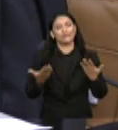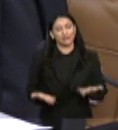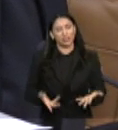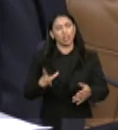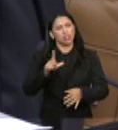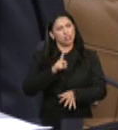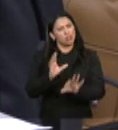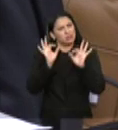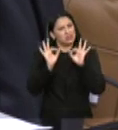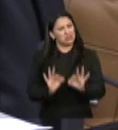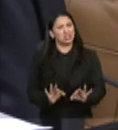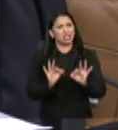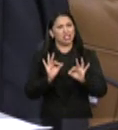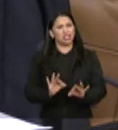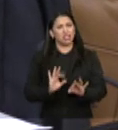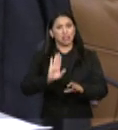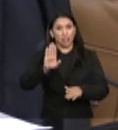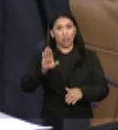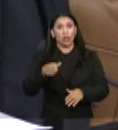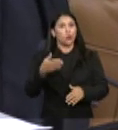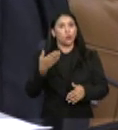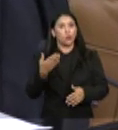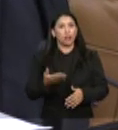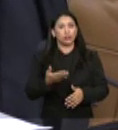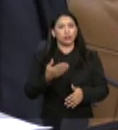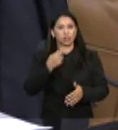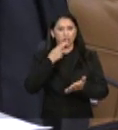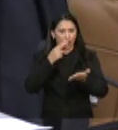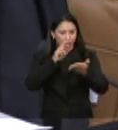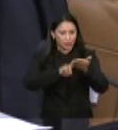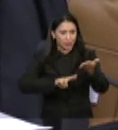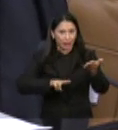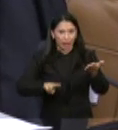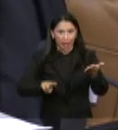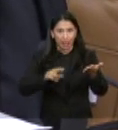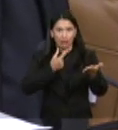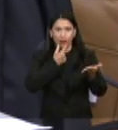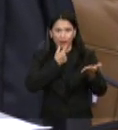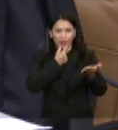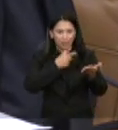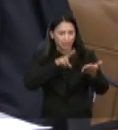tem ao se ler e reler as suas cartas da Inglaterra